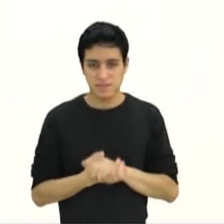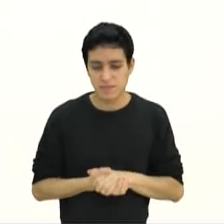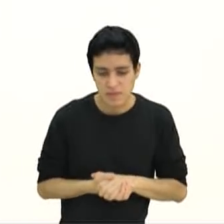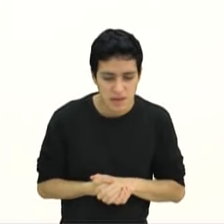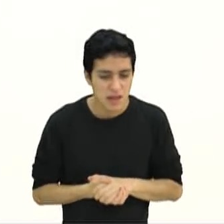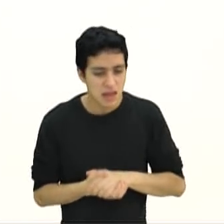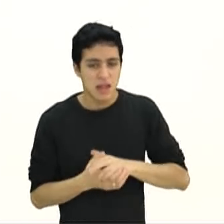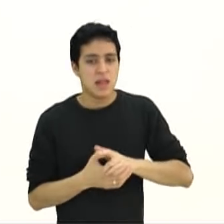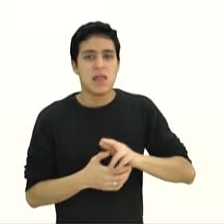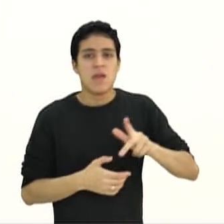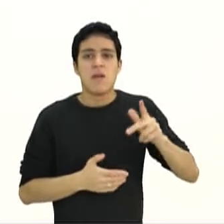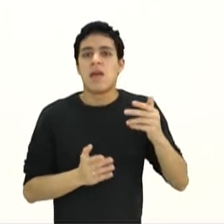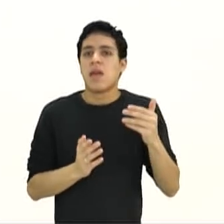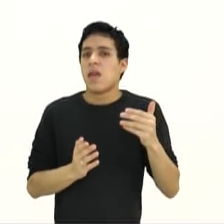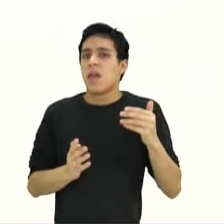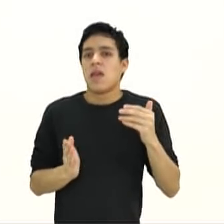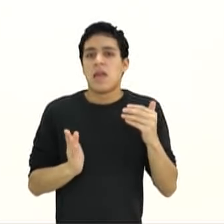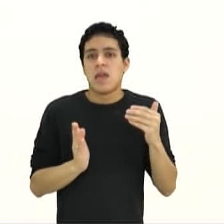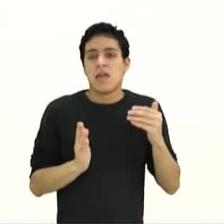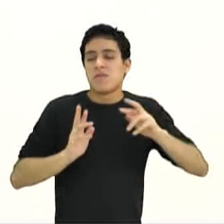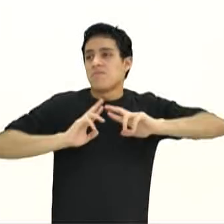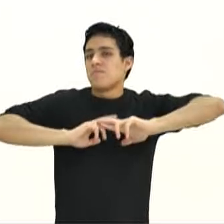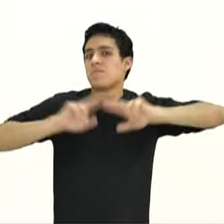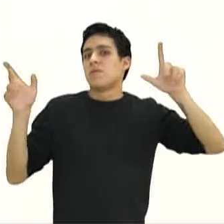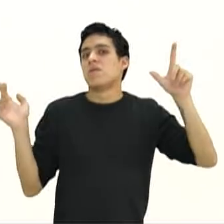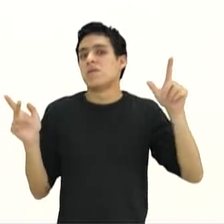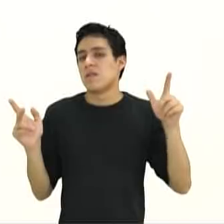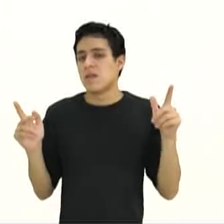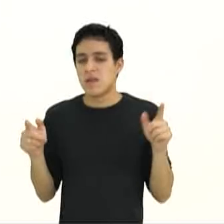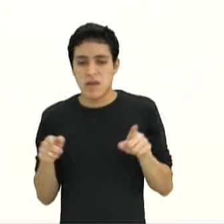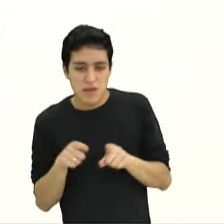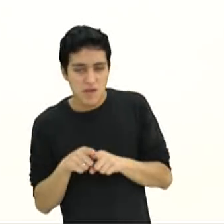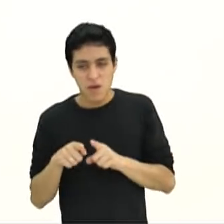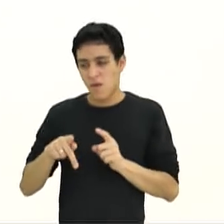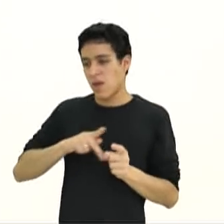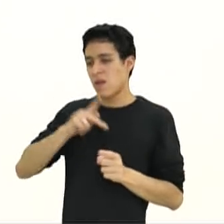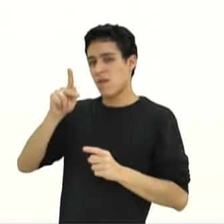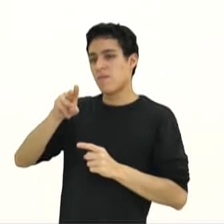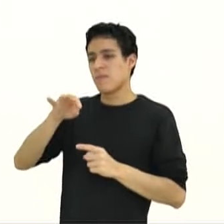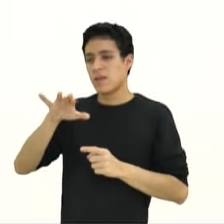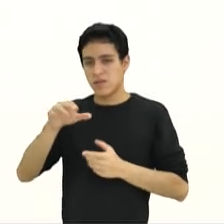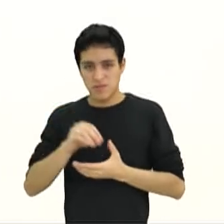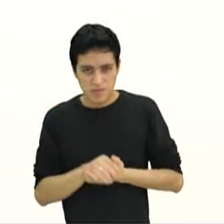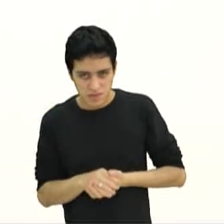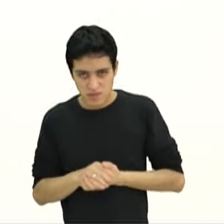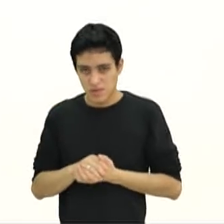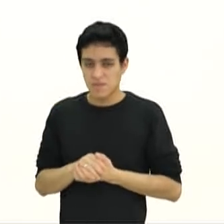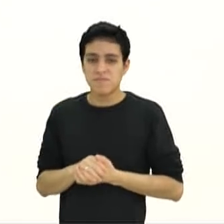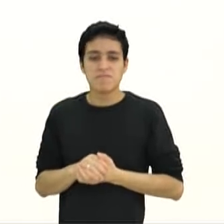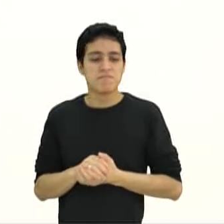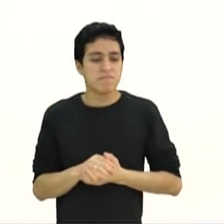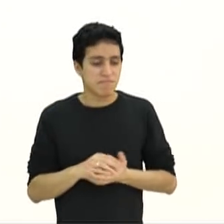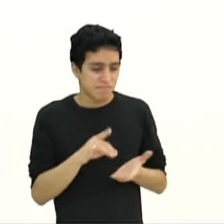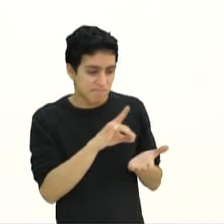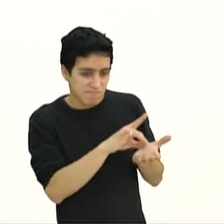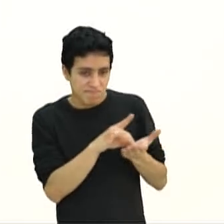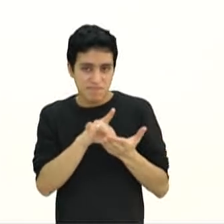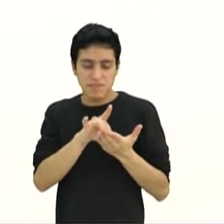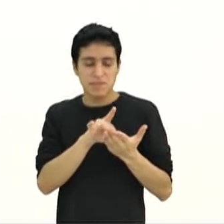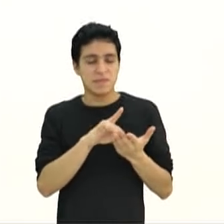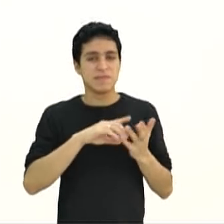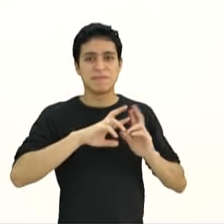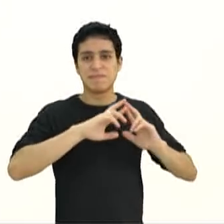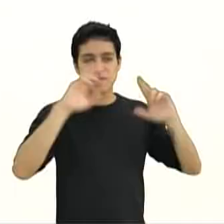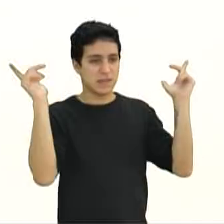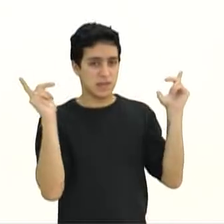tornam sobre-humano, como ocorre com o herói mítico. Esta humanidade real sugere à criança que, seja